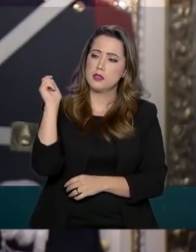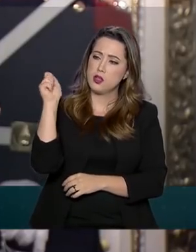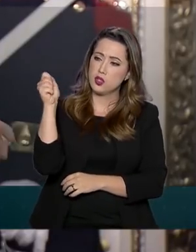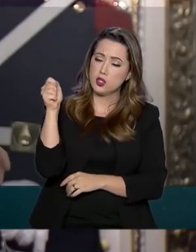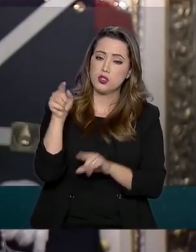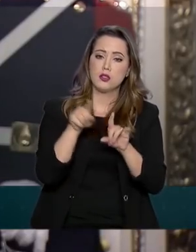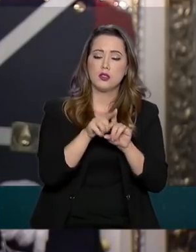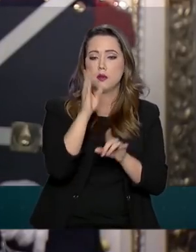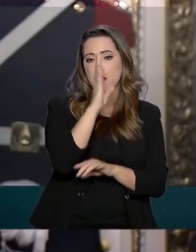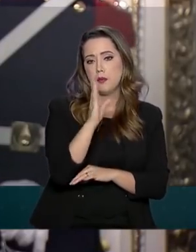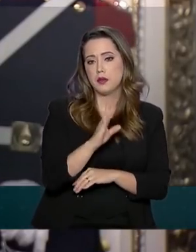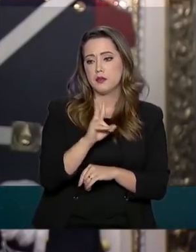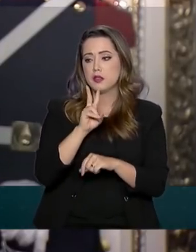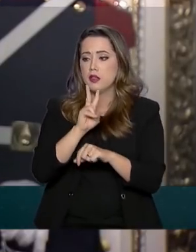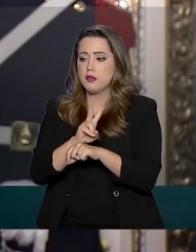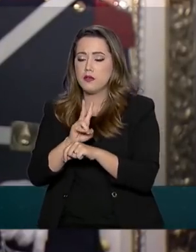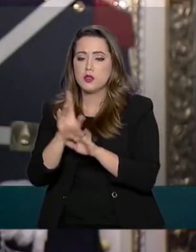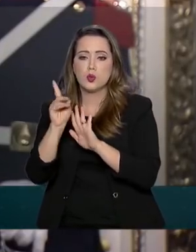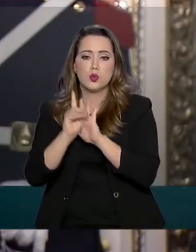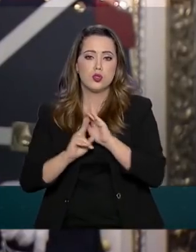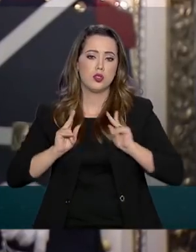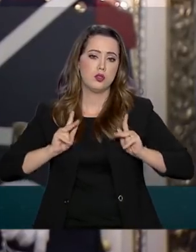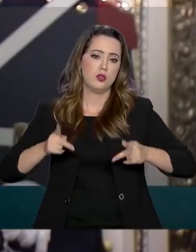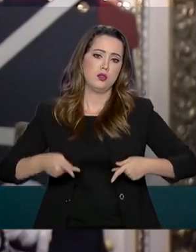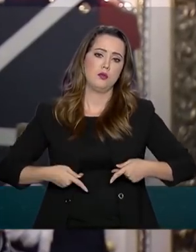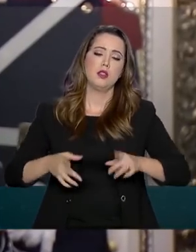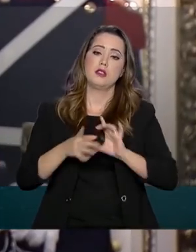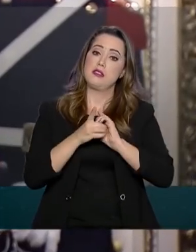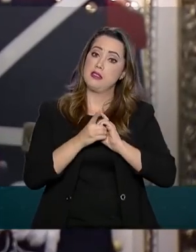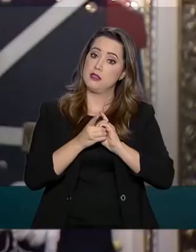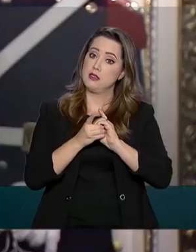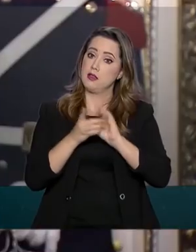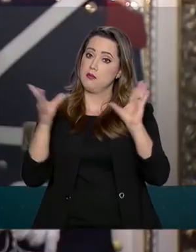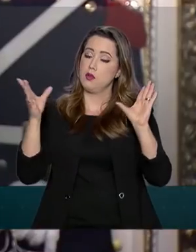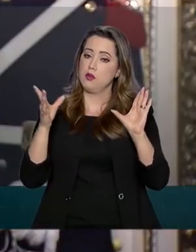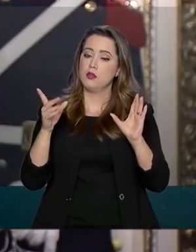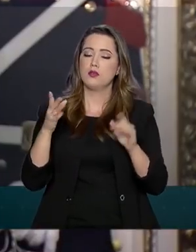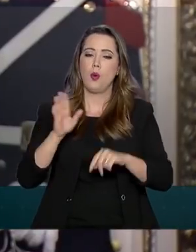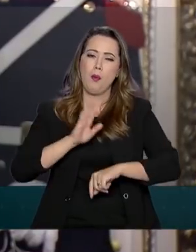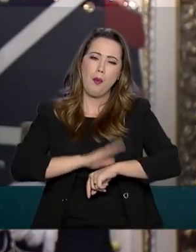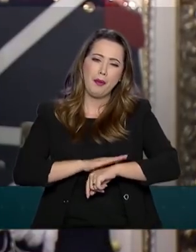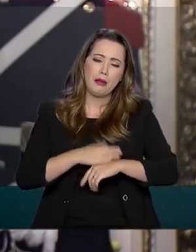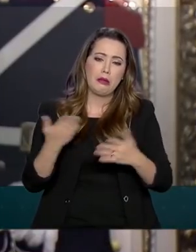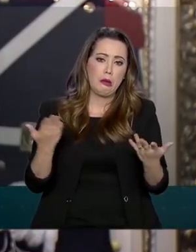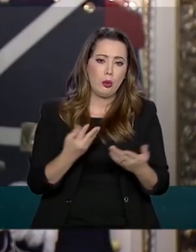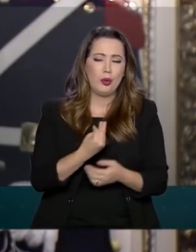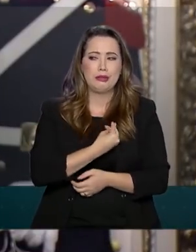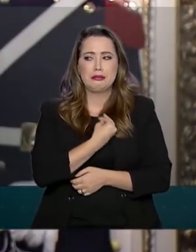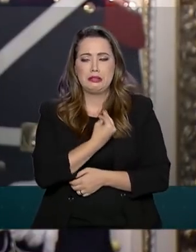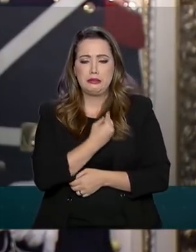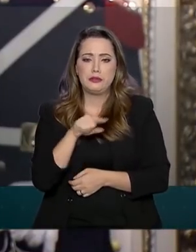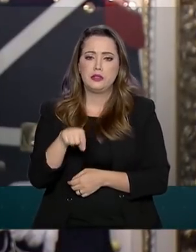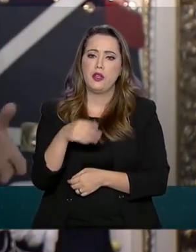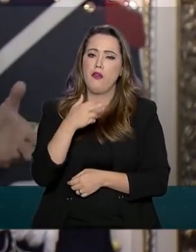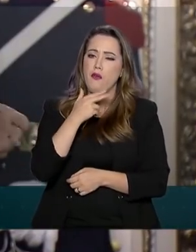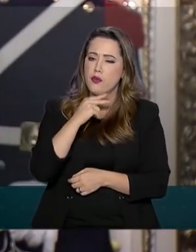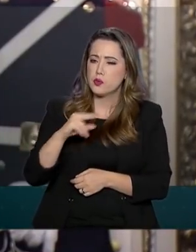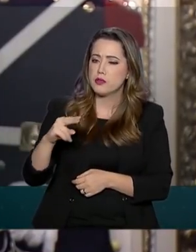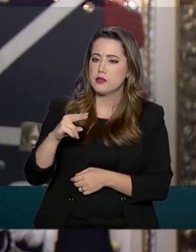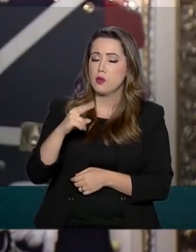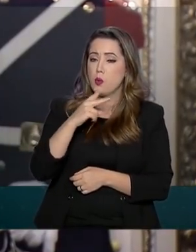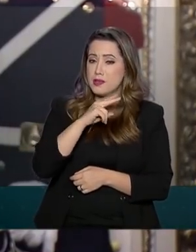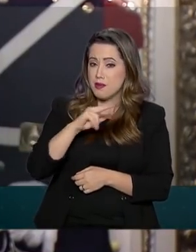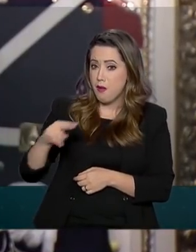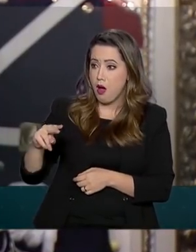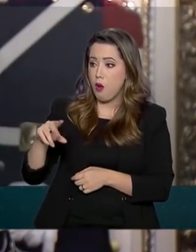Brasil na defesa dos direitos humanos e da democracia, o duro momento que vivem os nossos irmãos